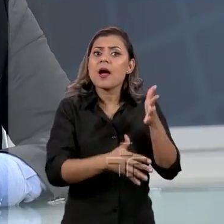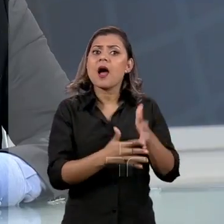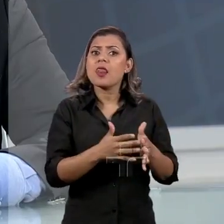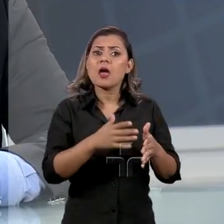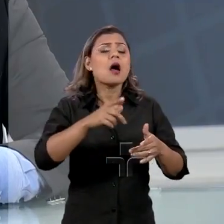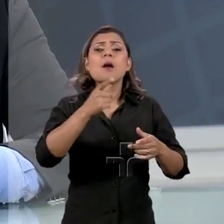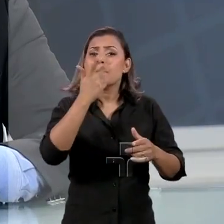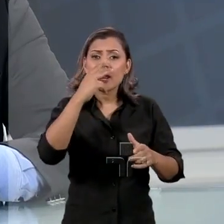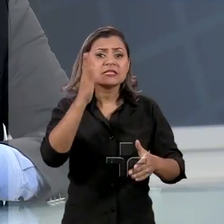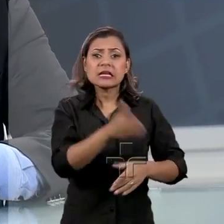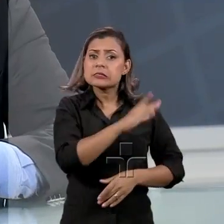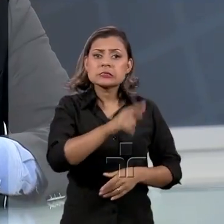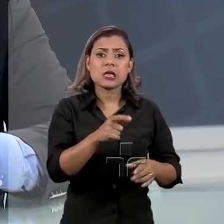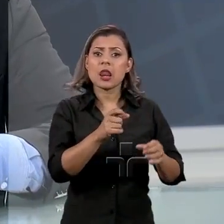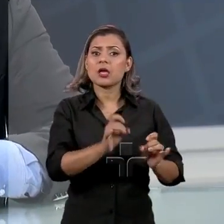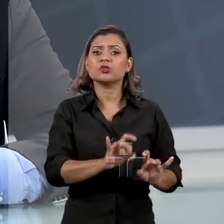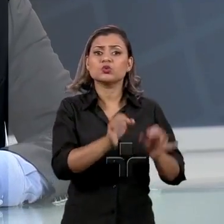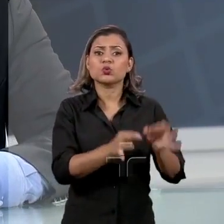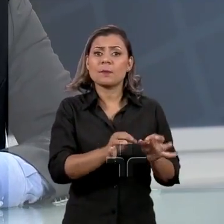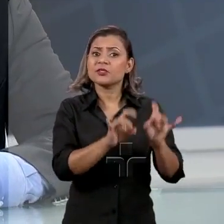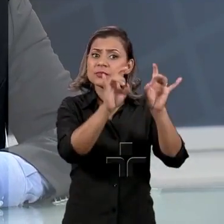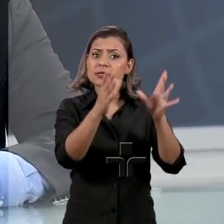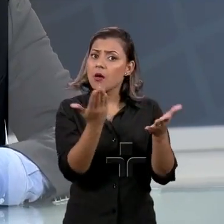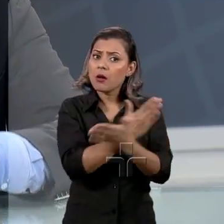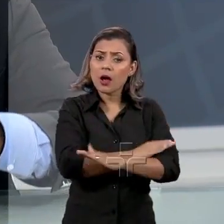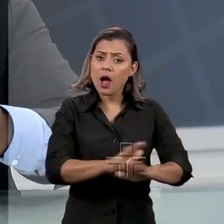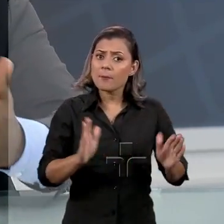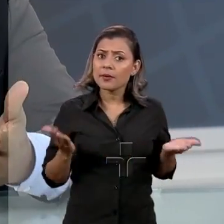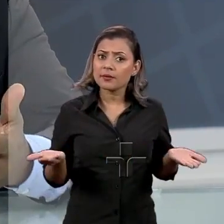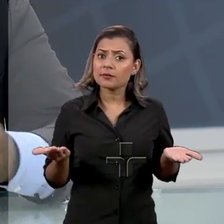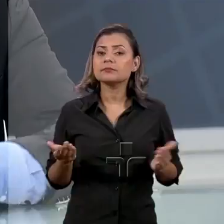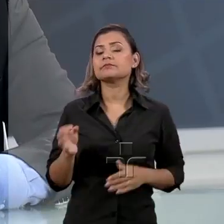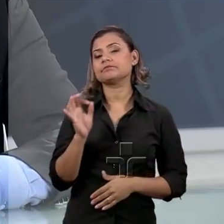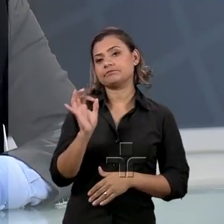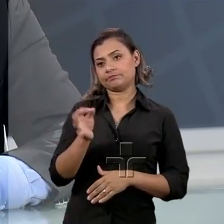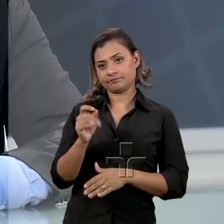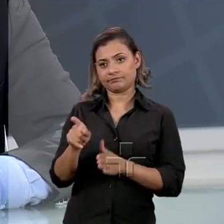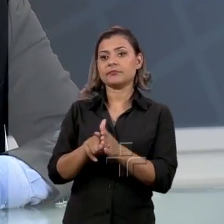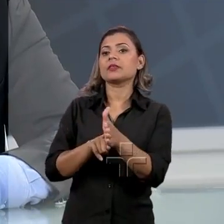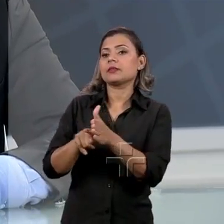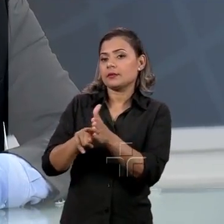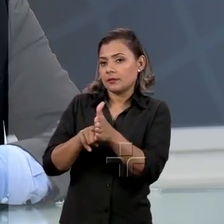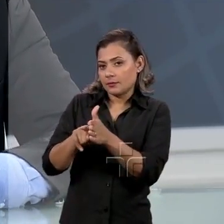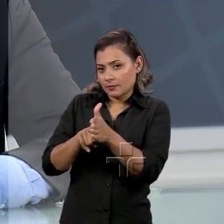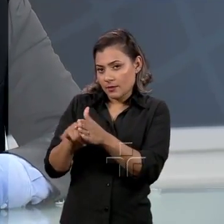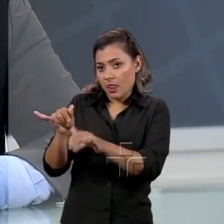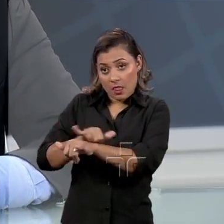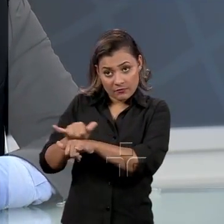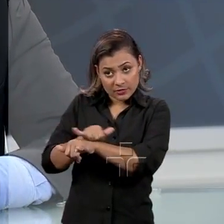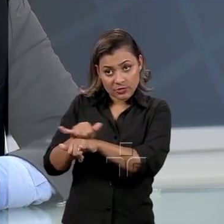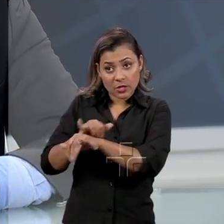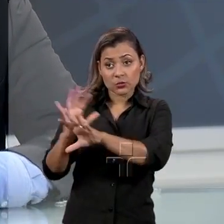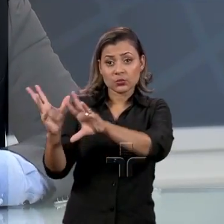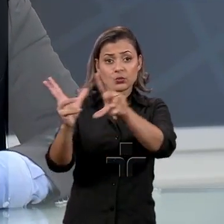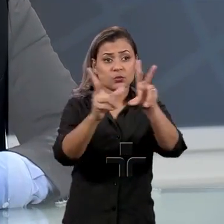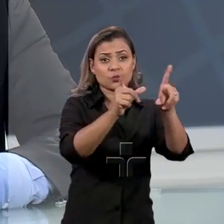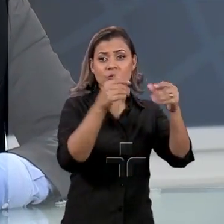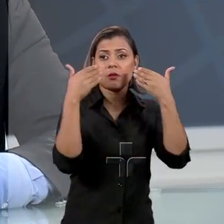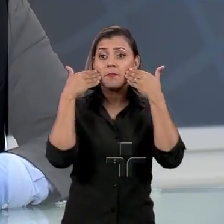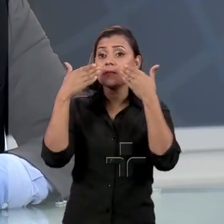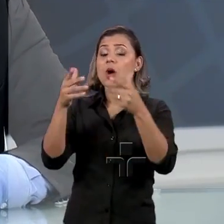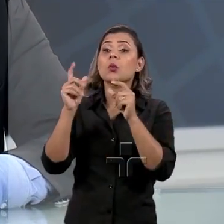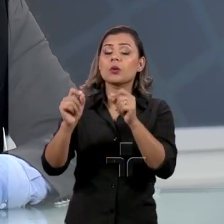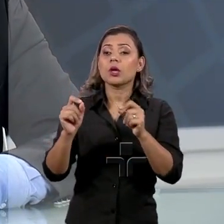eu acho que esse trabalho da Lava Jato, que ela tem trazido a público, a lume, para todos nós brasileiros, é cada dia